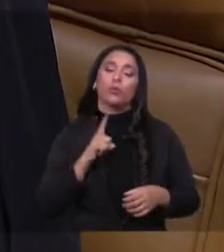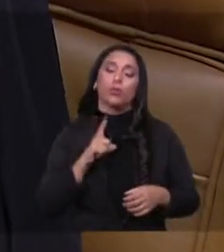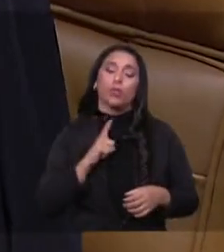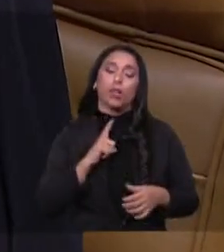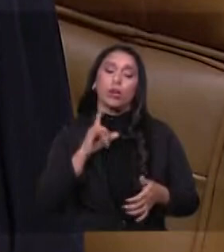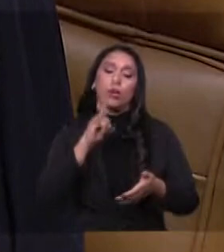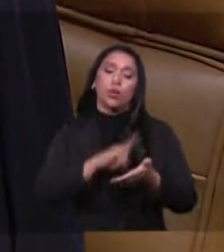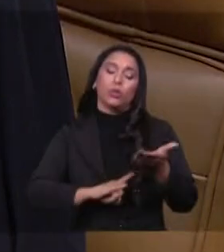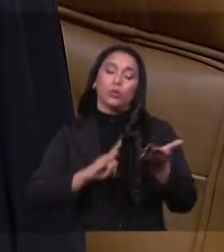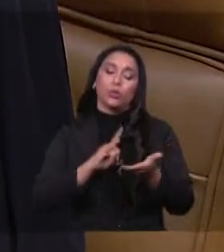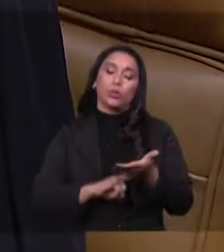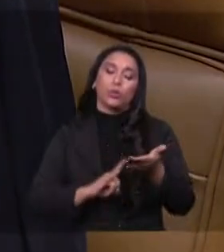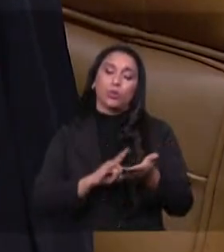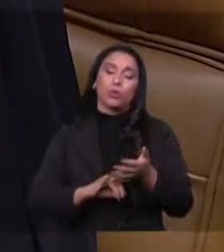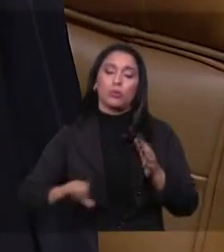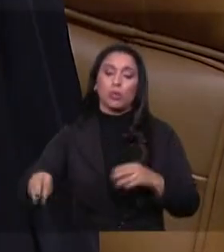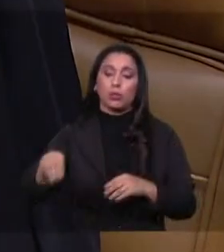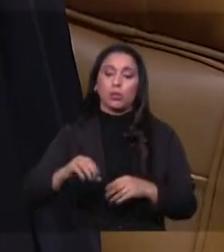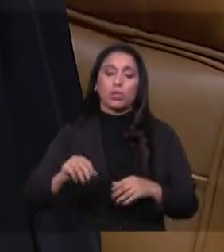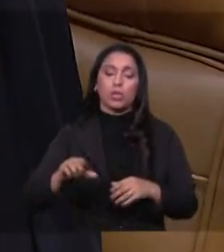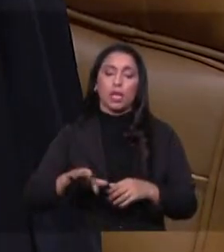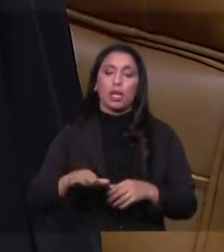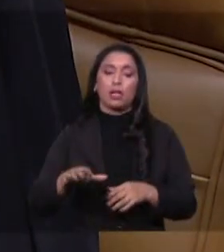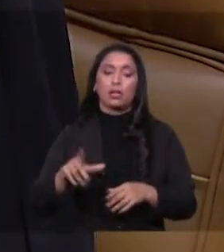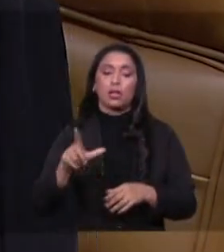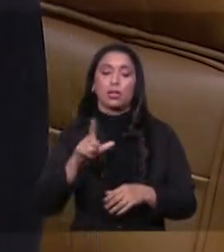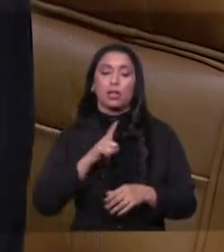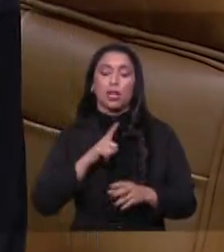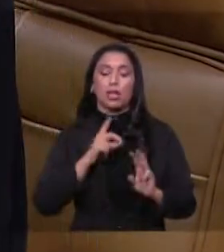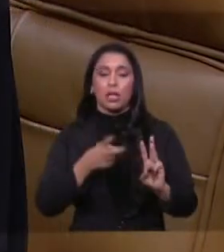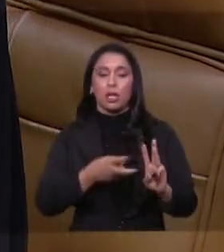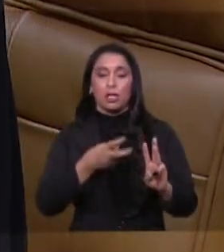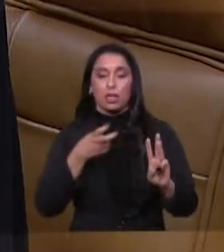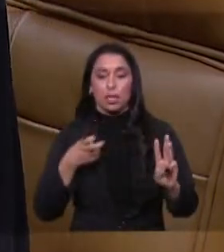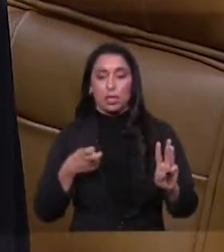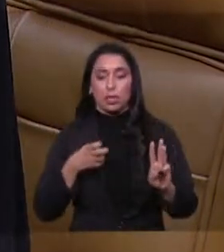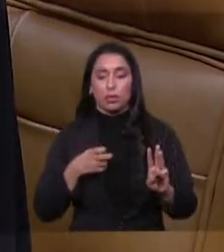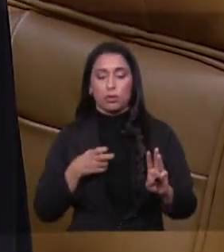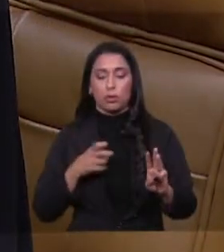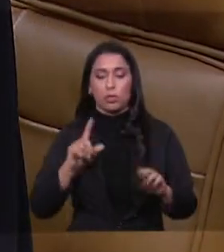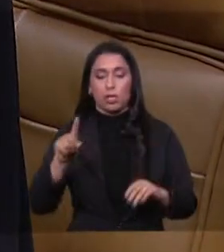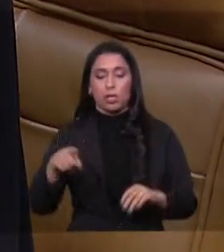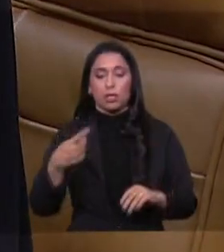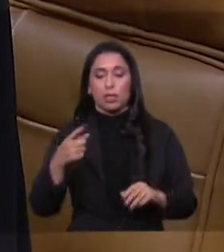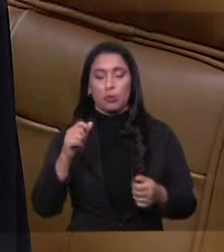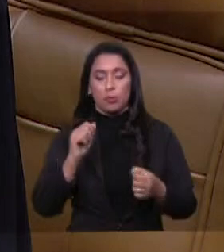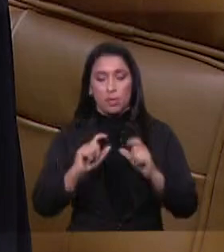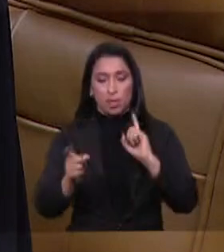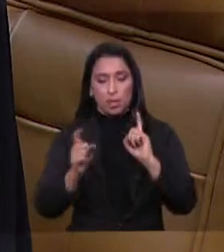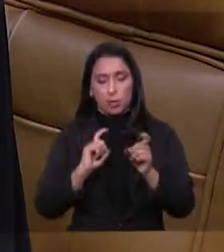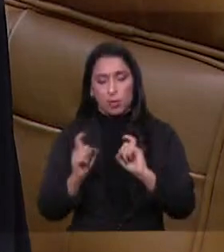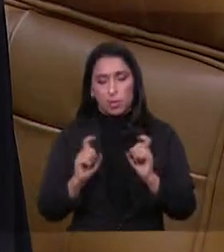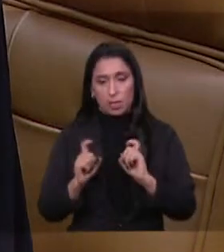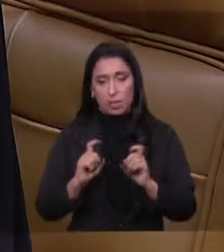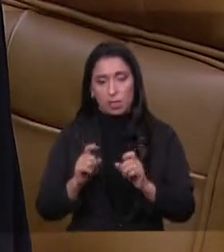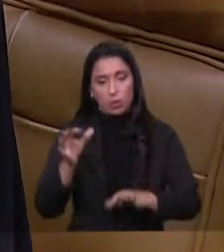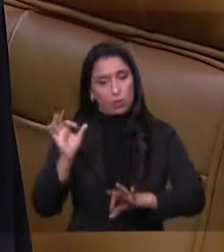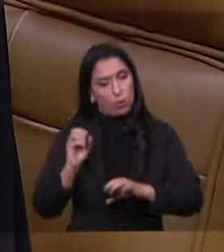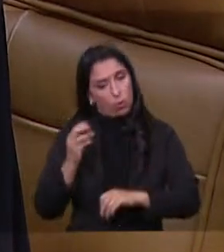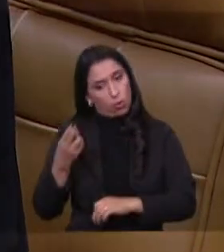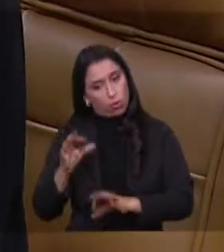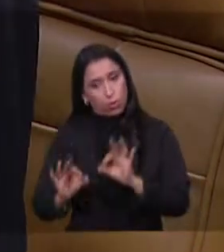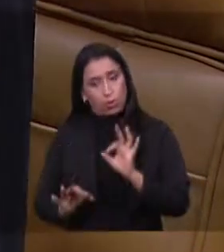da titulação de terras tradicionalmente ocupadas após procedimento administrativo ou